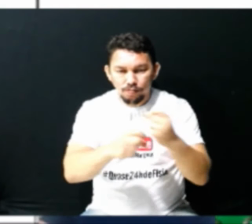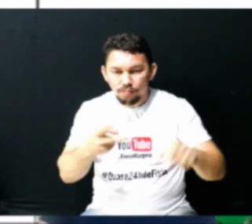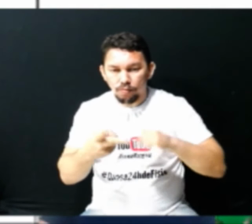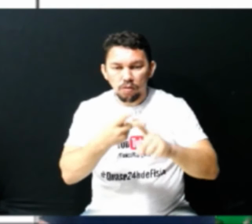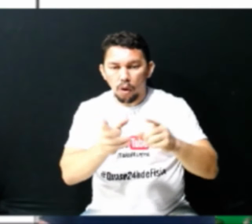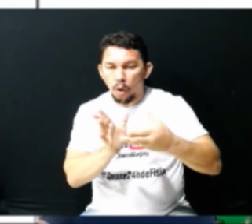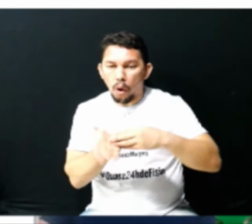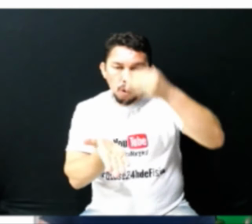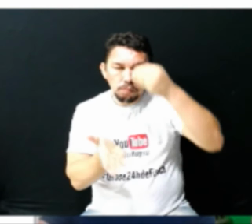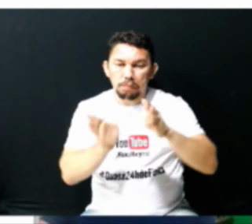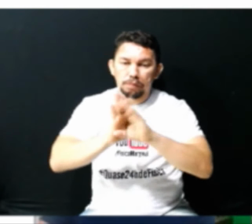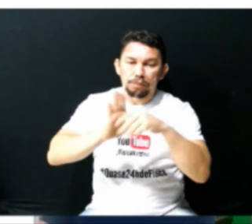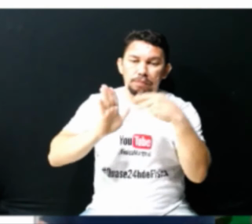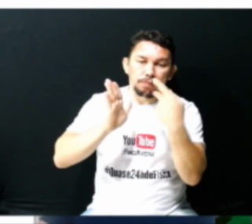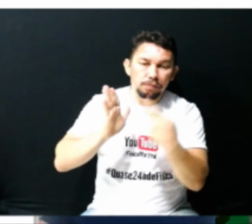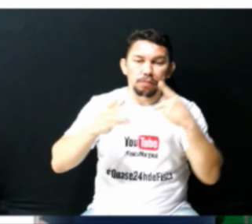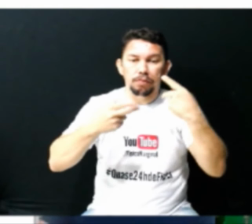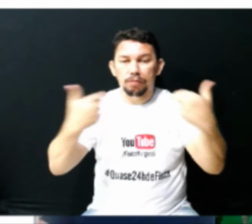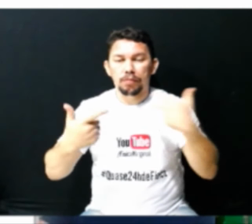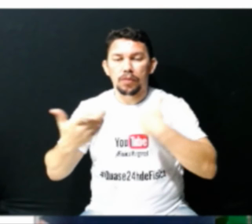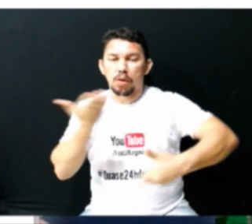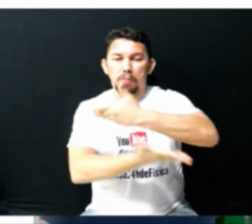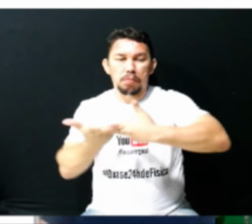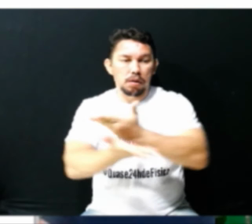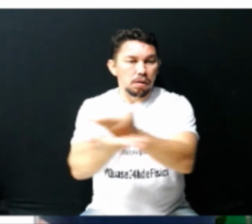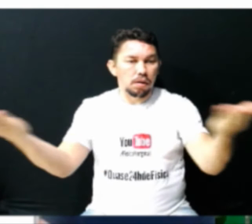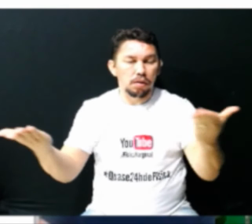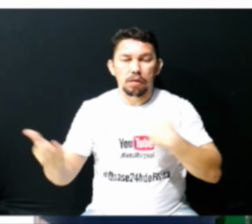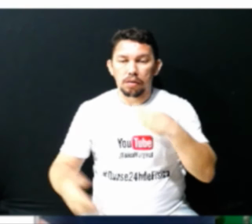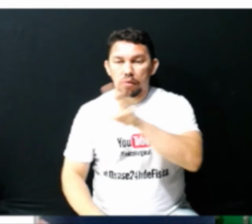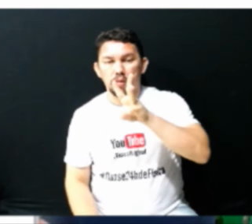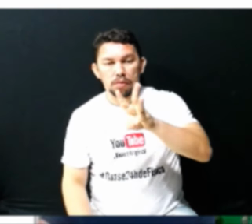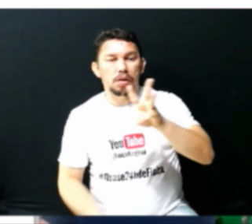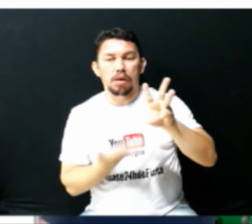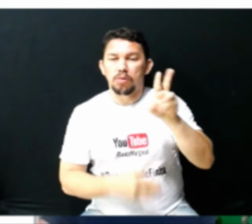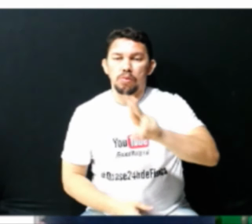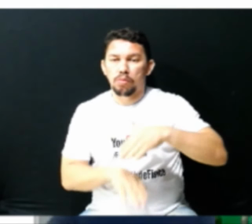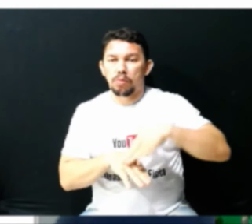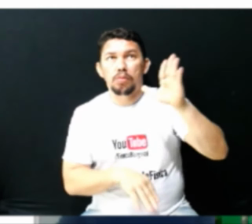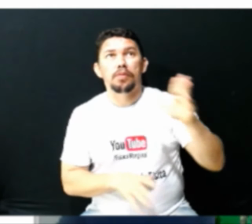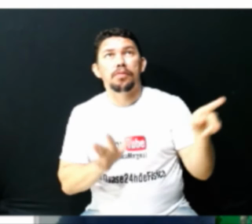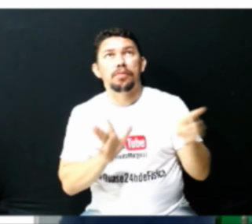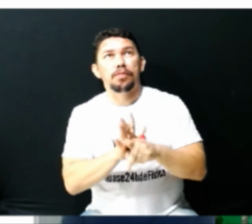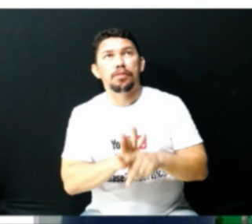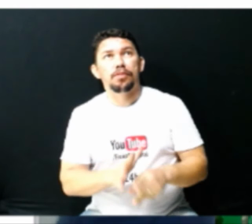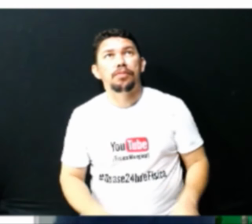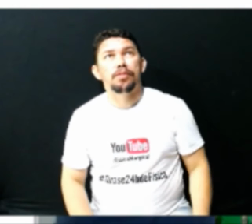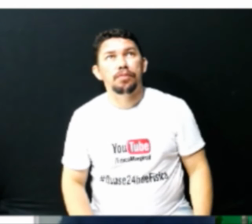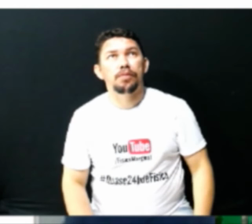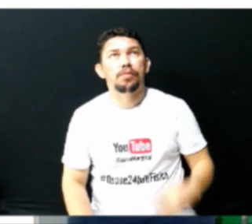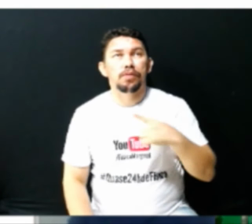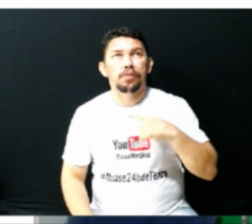Eu gostaria aqui, Delfim, de compartilhar com vocês esse site que eu uso muito, que é o FET, Simulações Legal. Interativas. Você usa